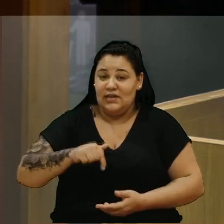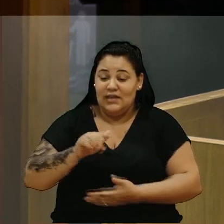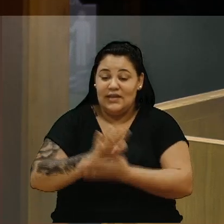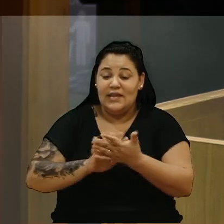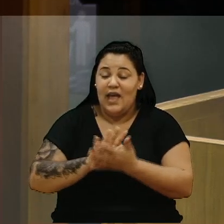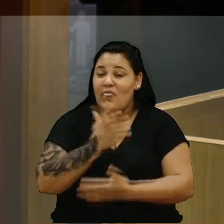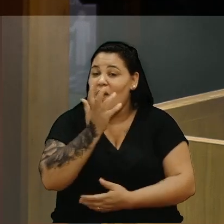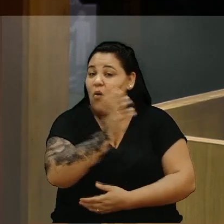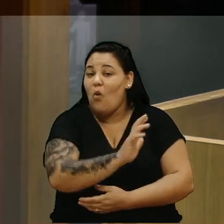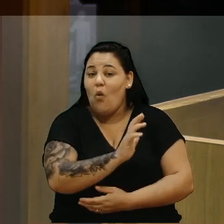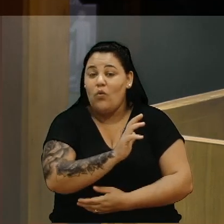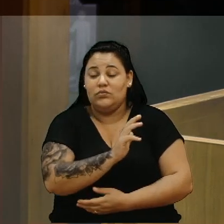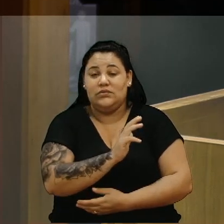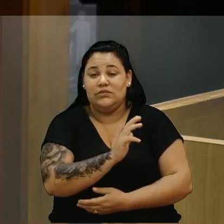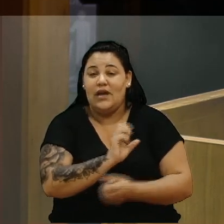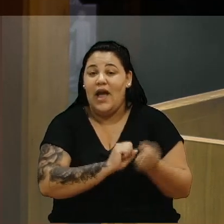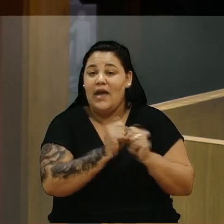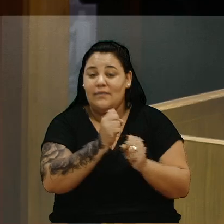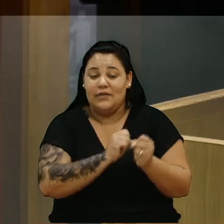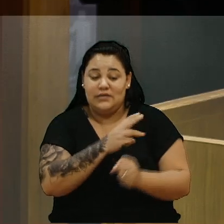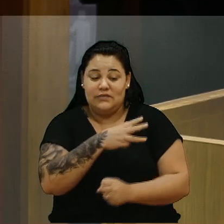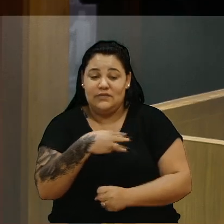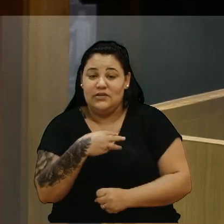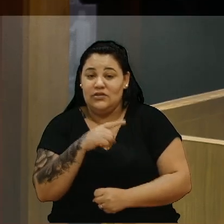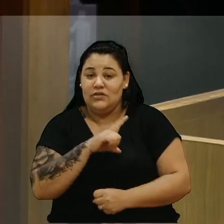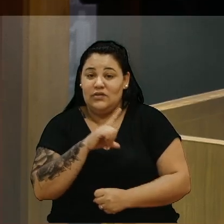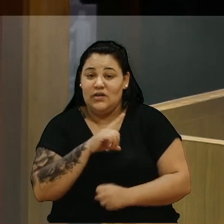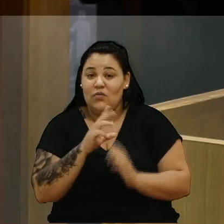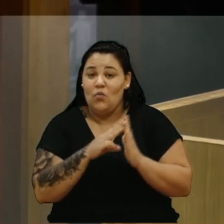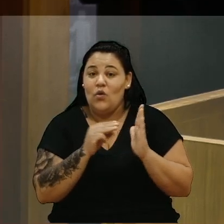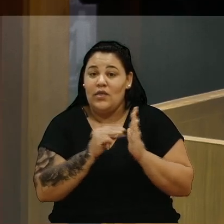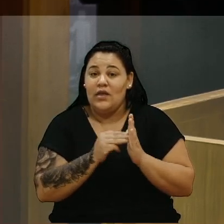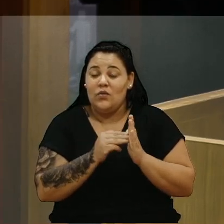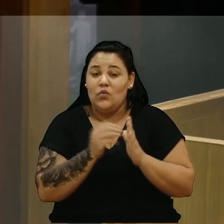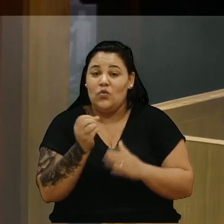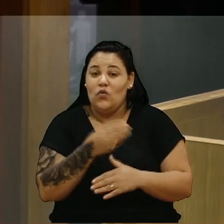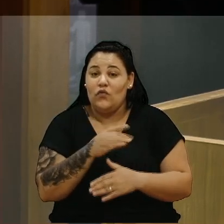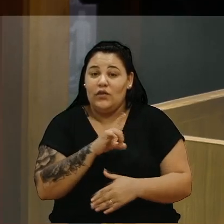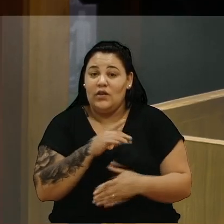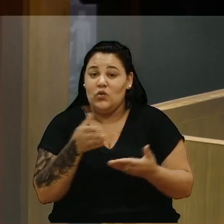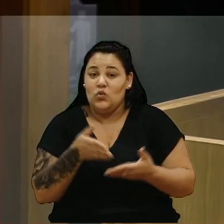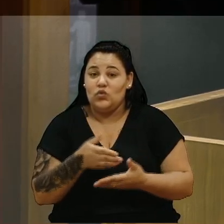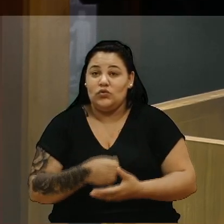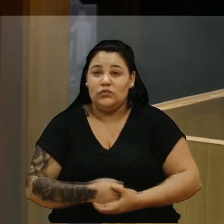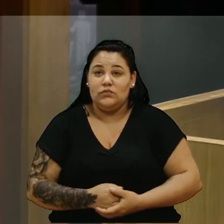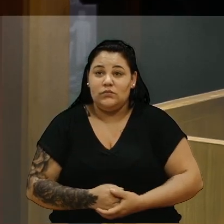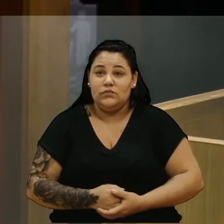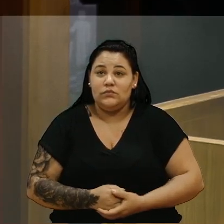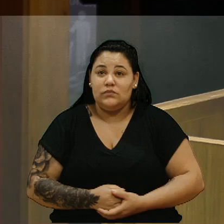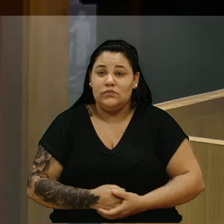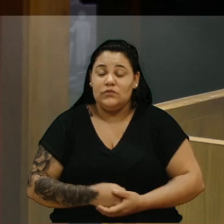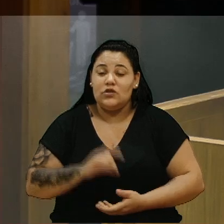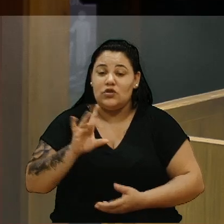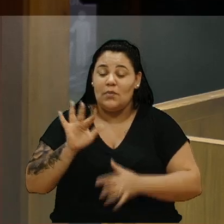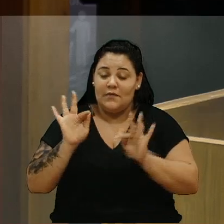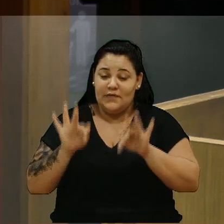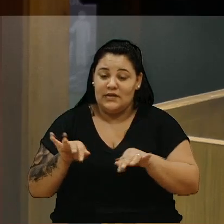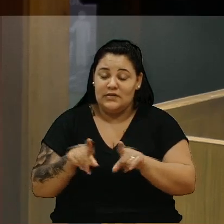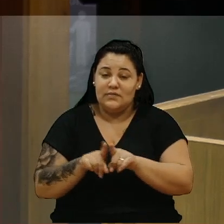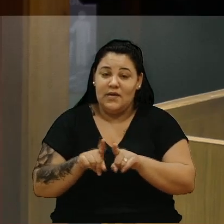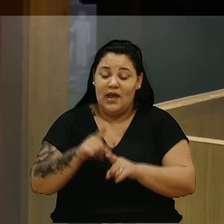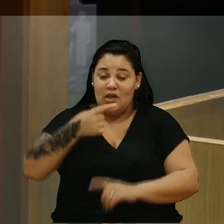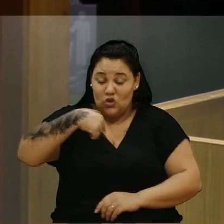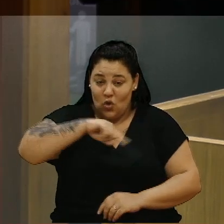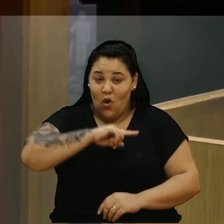empresa. Eu tenho contra o modelo de negócio atual. Para concluir, vereador. Para concluir,